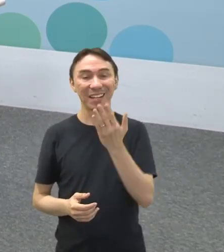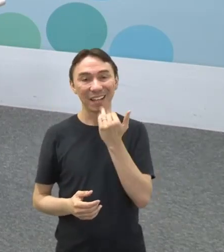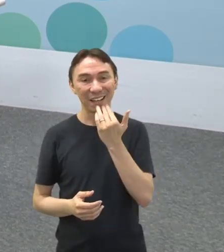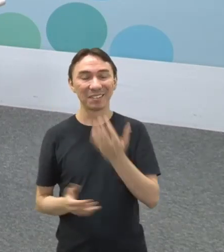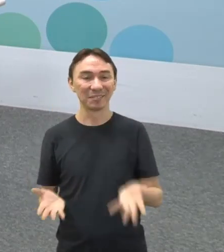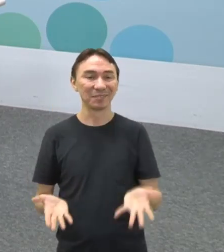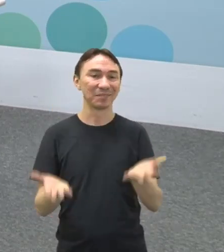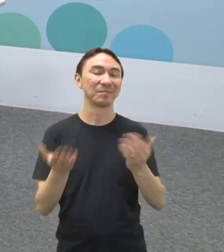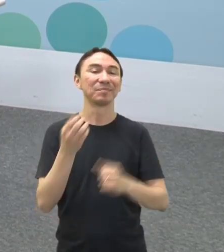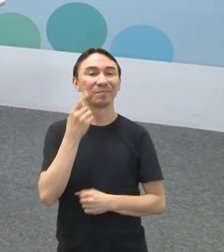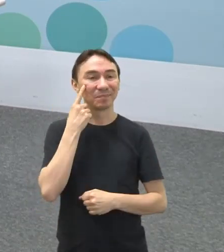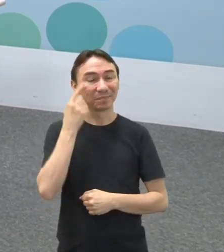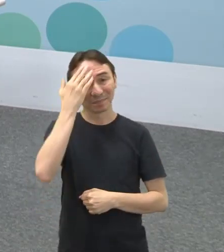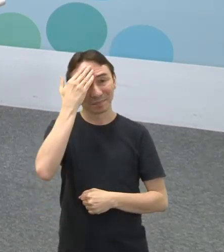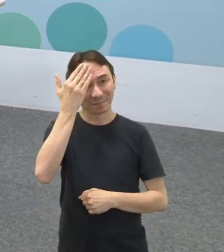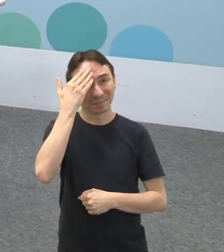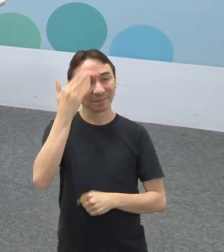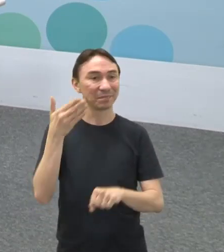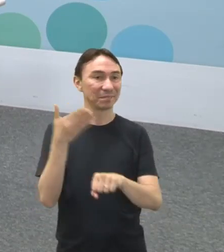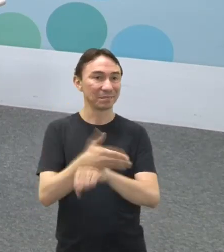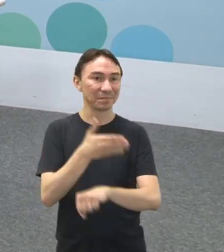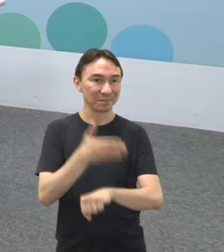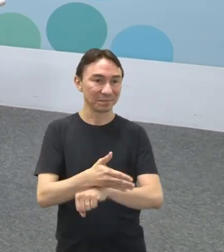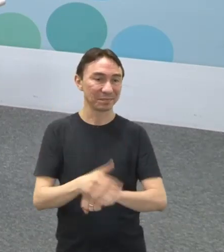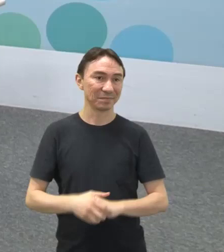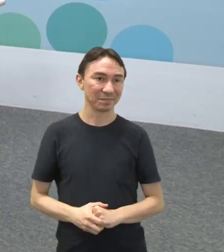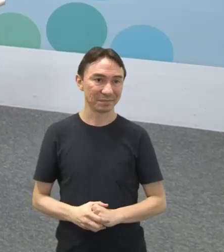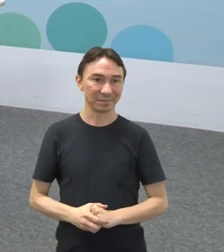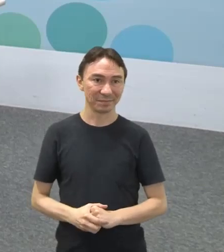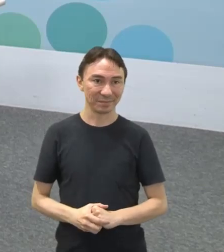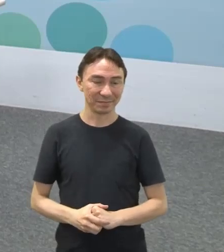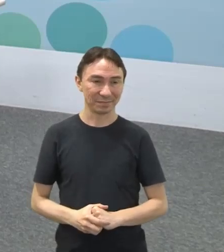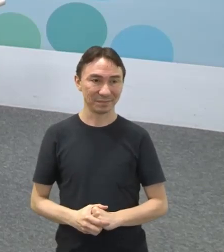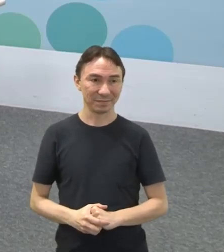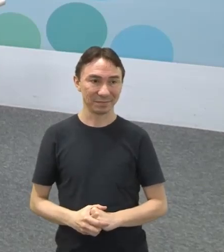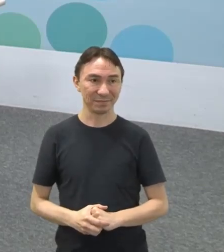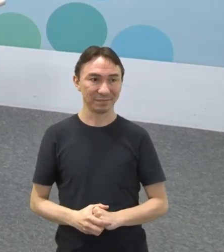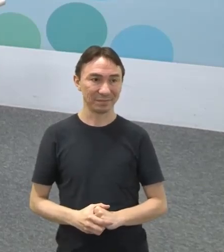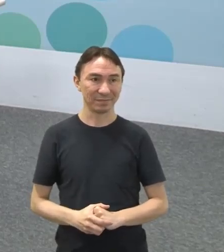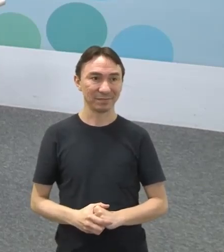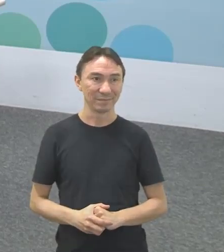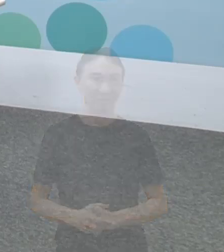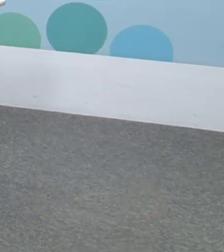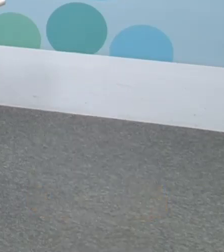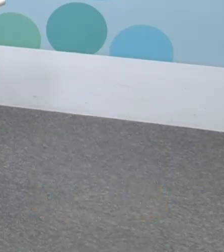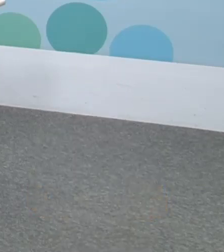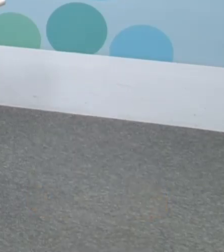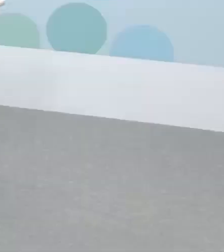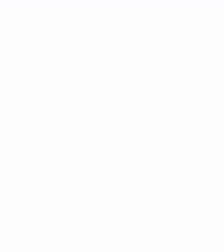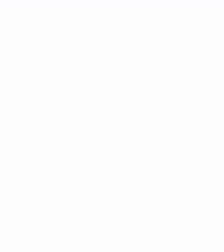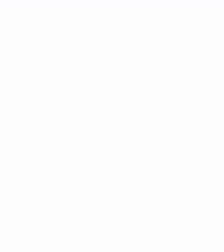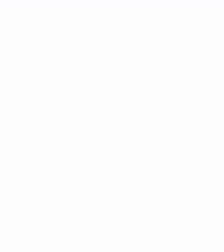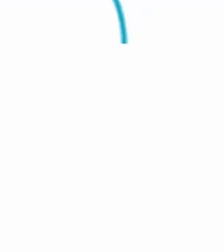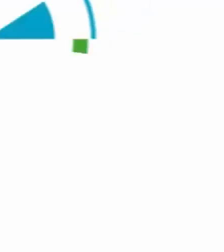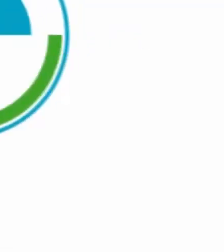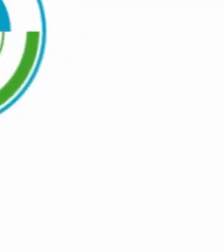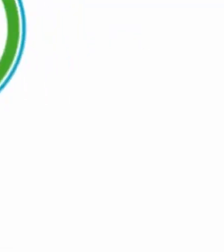ótimo dia a todos muito obrigado pela participação de todos os os professores E aí